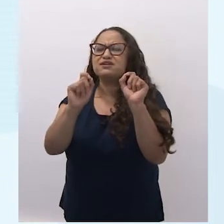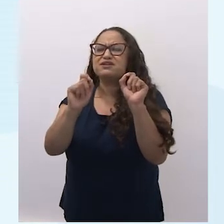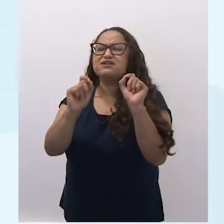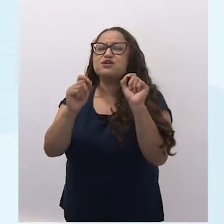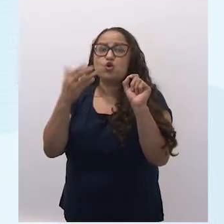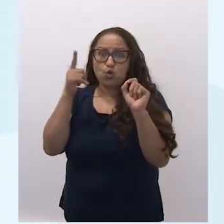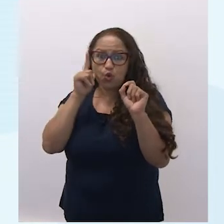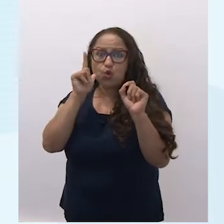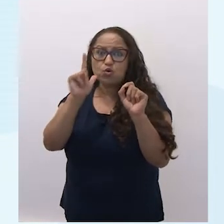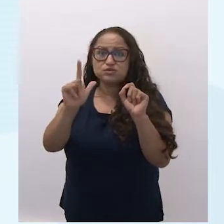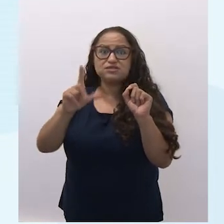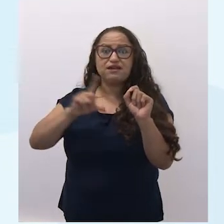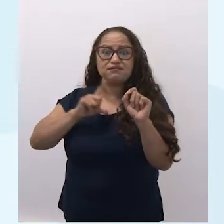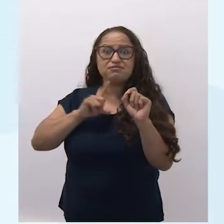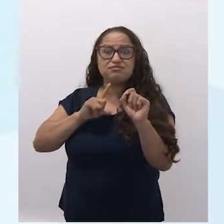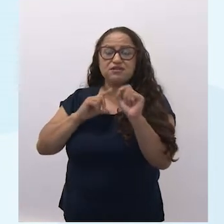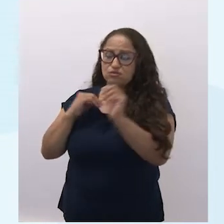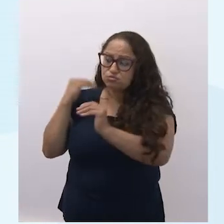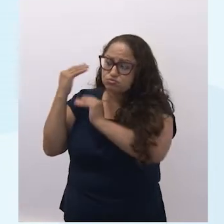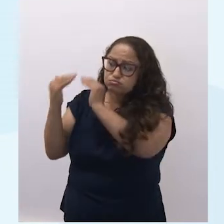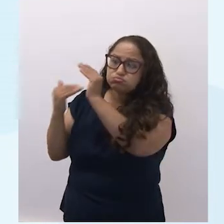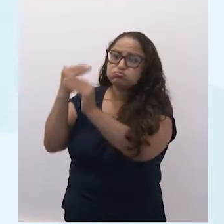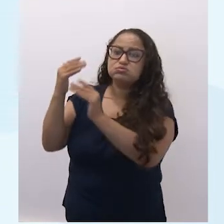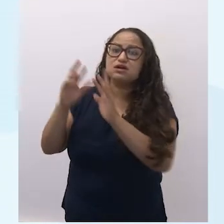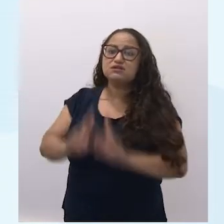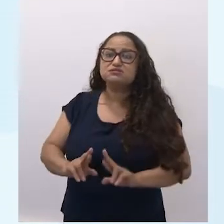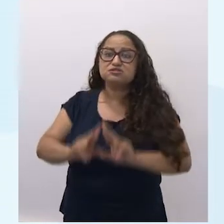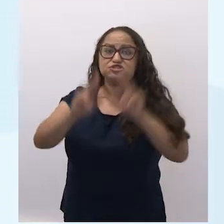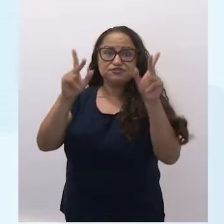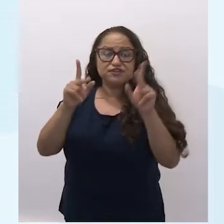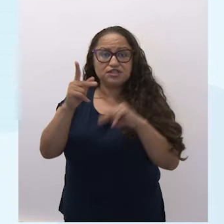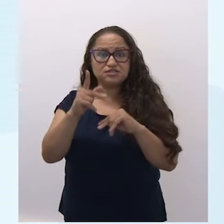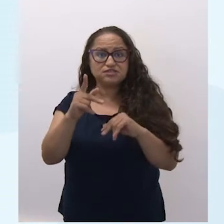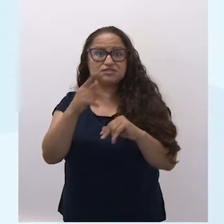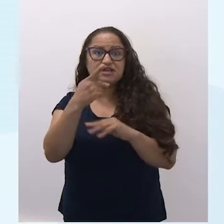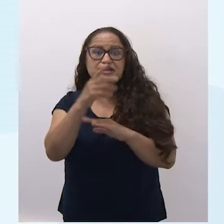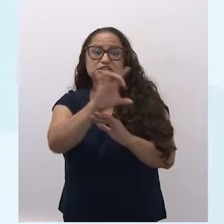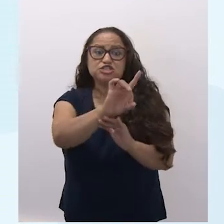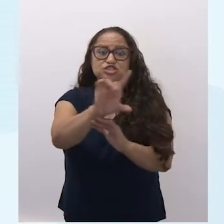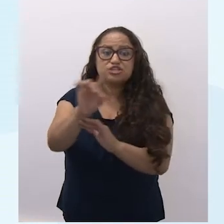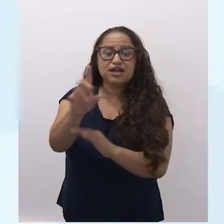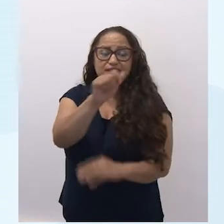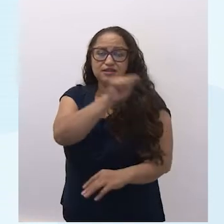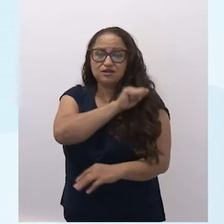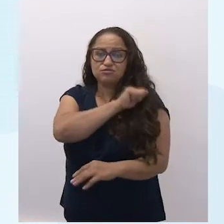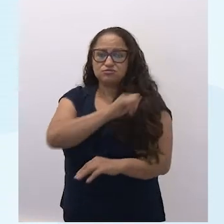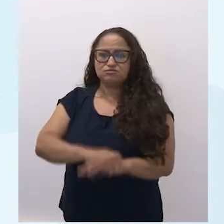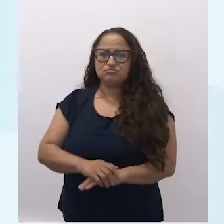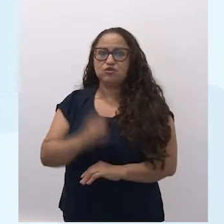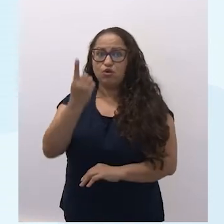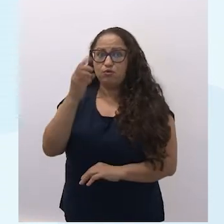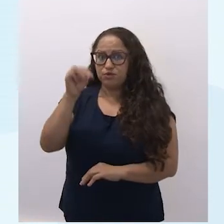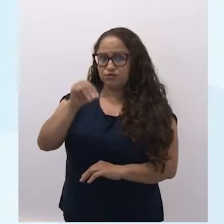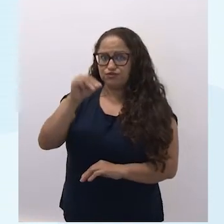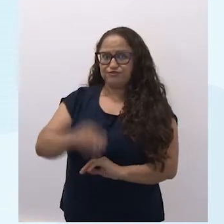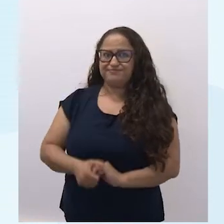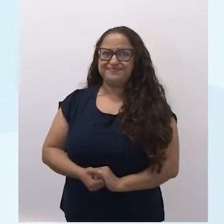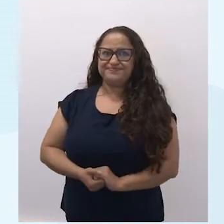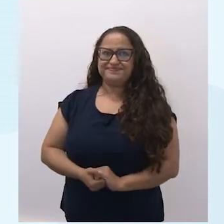o processo de maturação e as diferenças dos seus estudantes? Ótima pergunta, hein? Um minutinho.